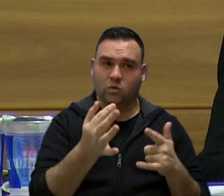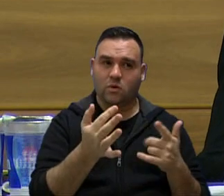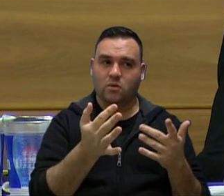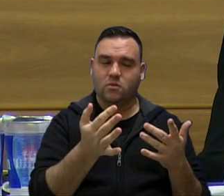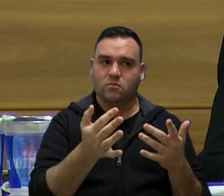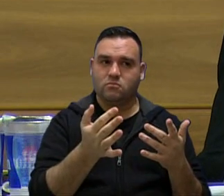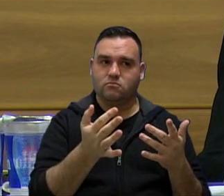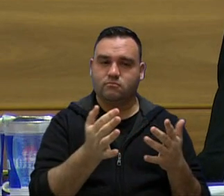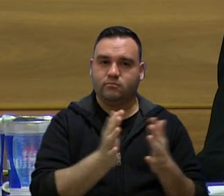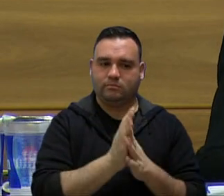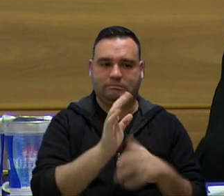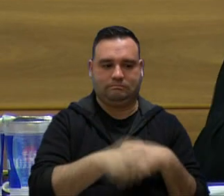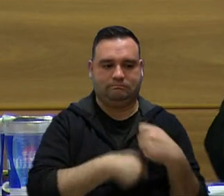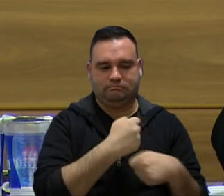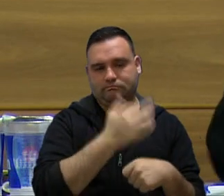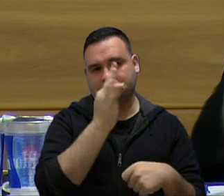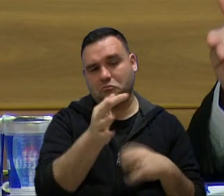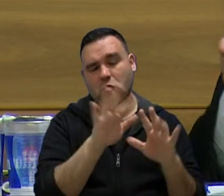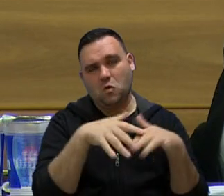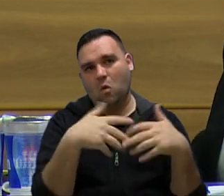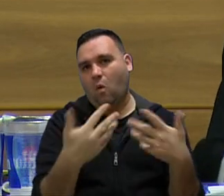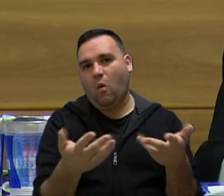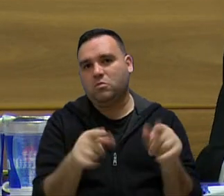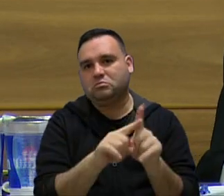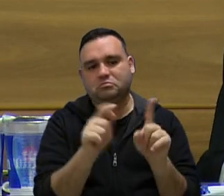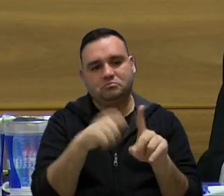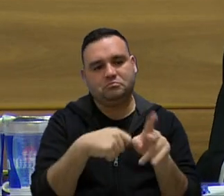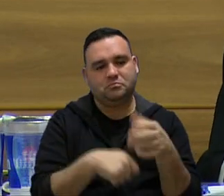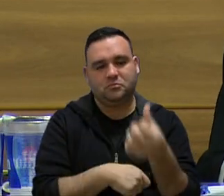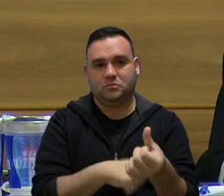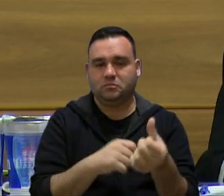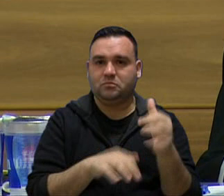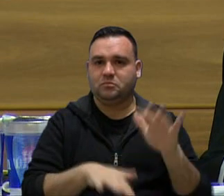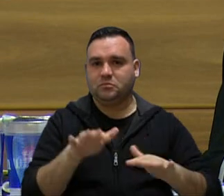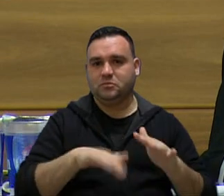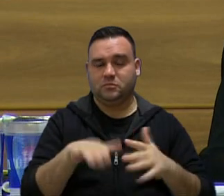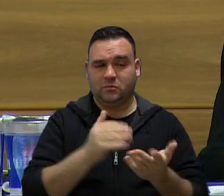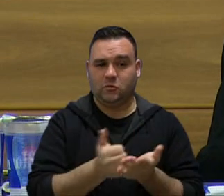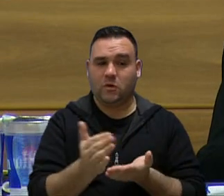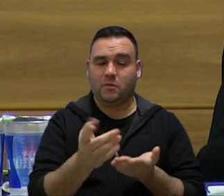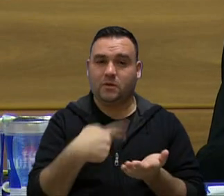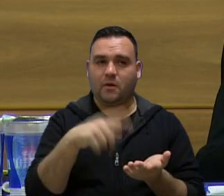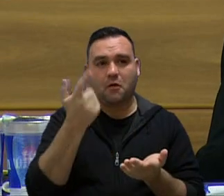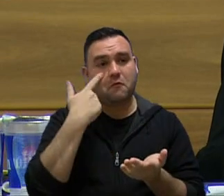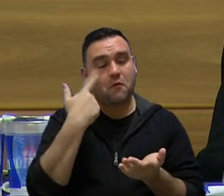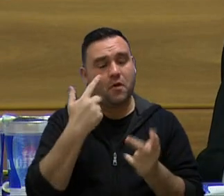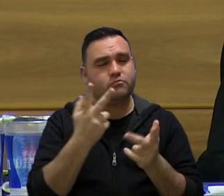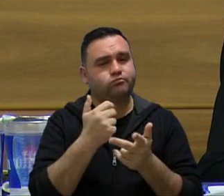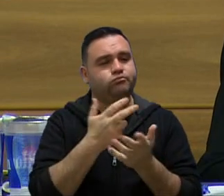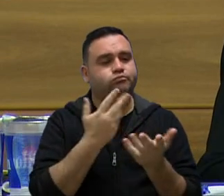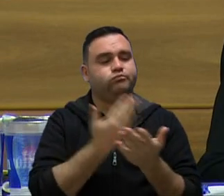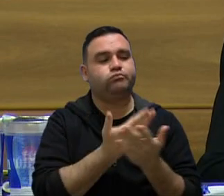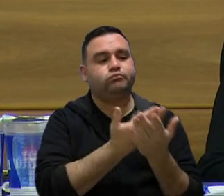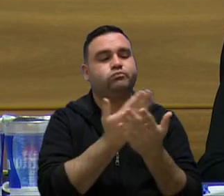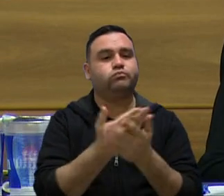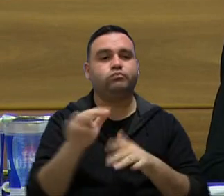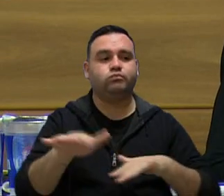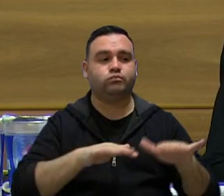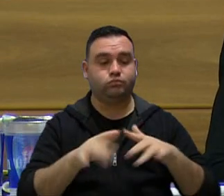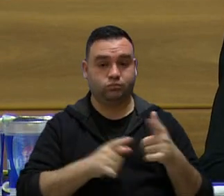próximos anos né os próximos seis meses o fechamento que sobra pra gente ver qual vai ser a